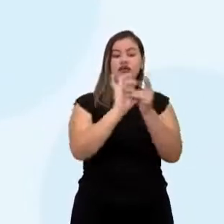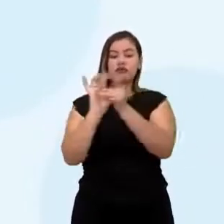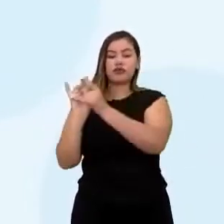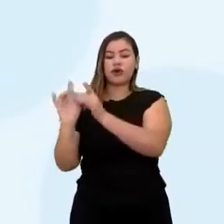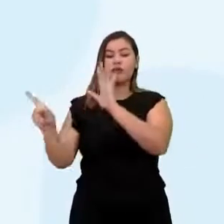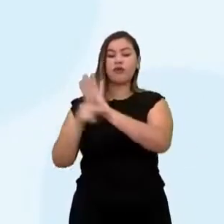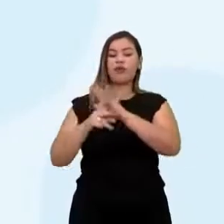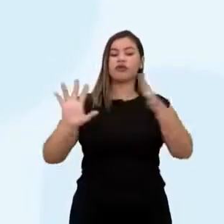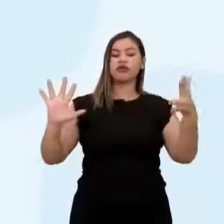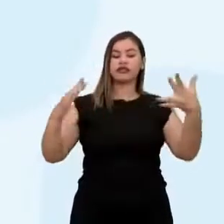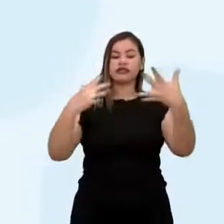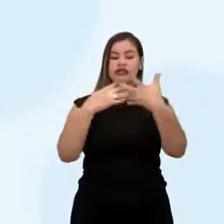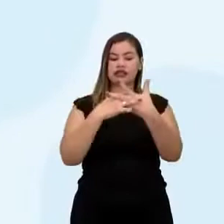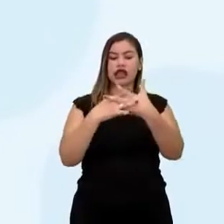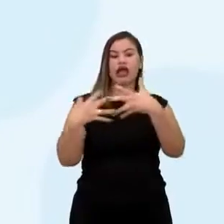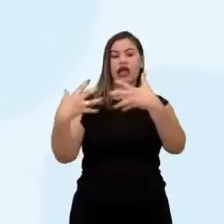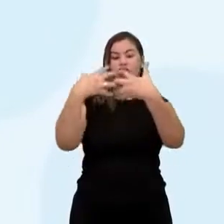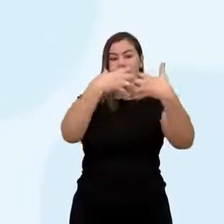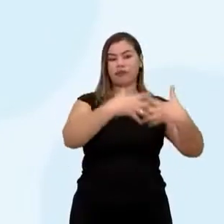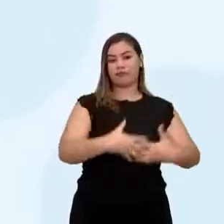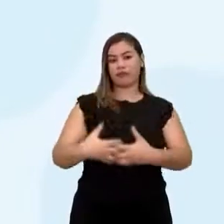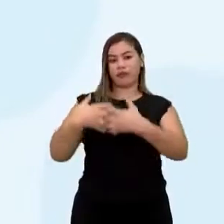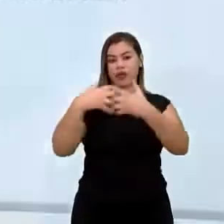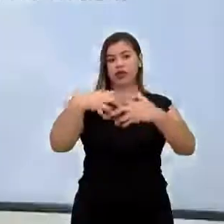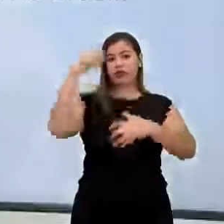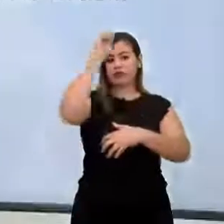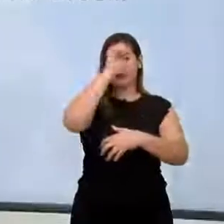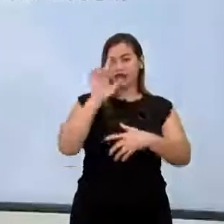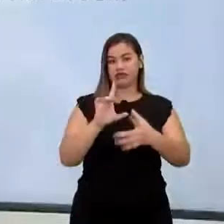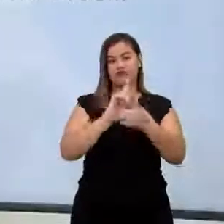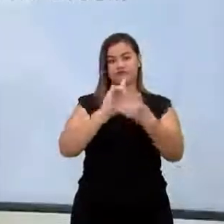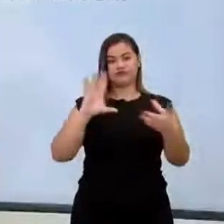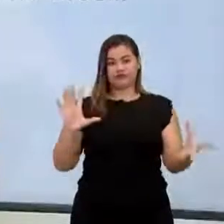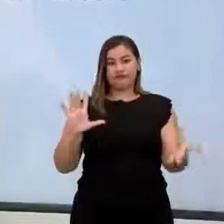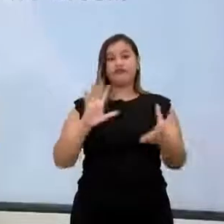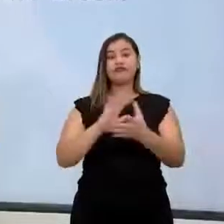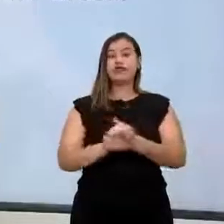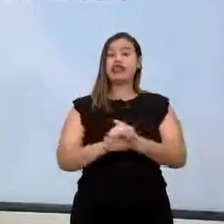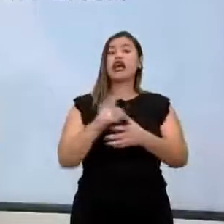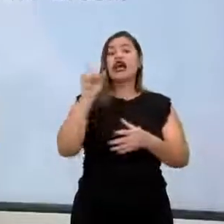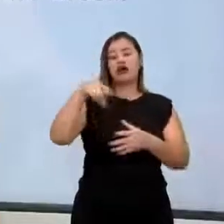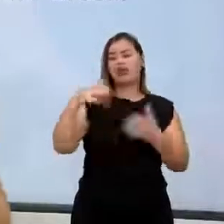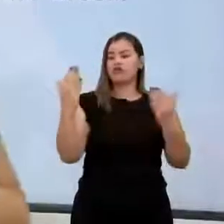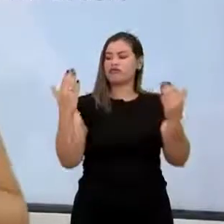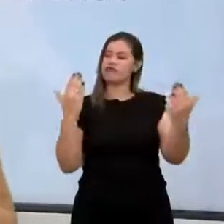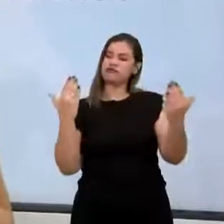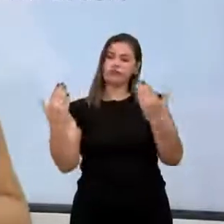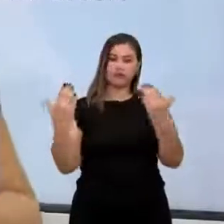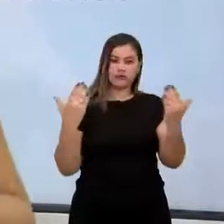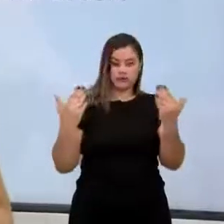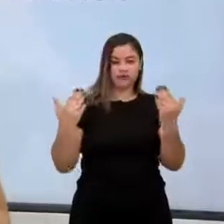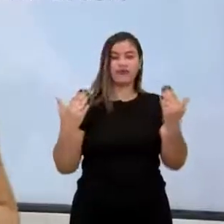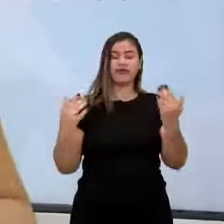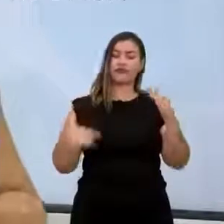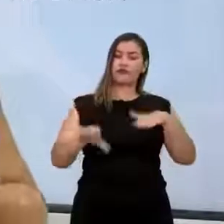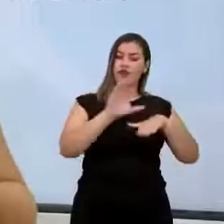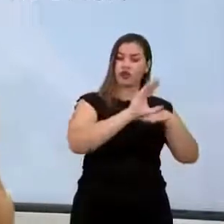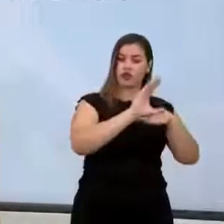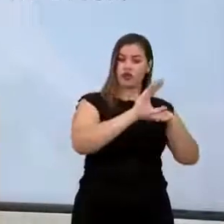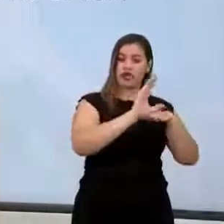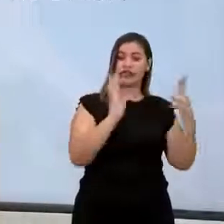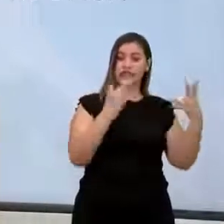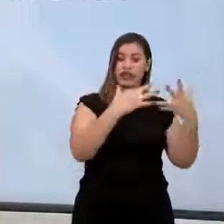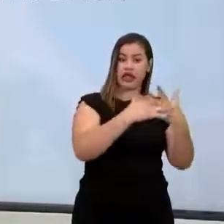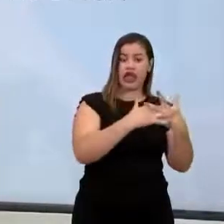com o funcionamento da democracia no Brasil. Então, é isso que nós estamos fazendo, associando, né, o conceito de cidadania